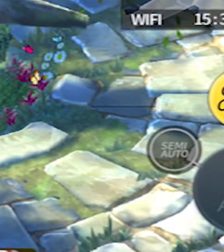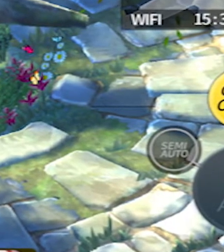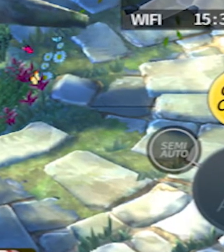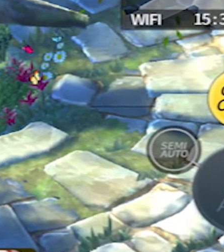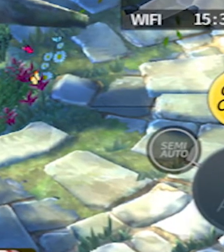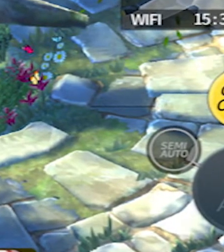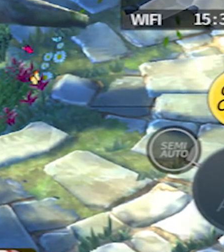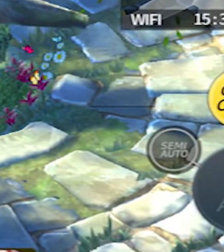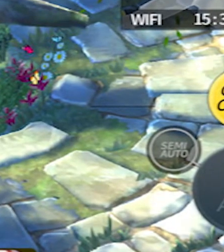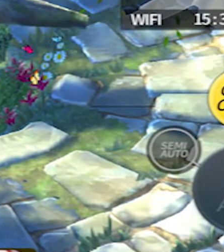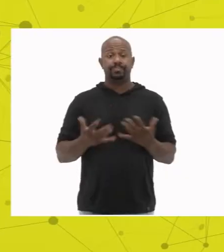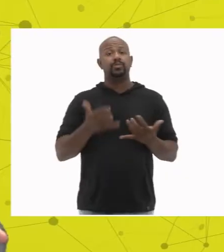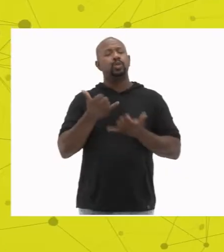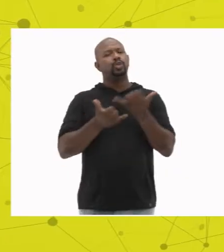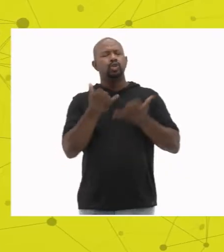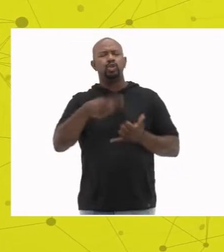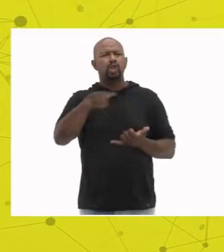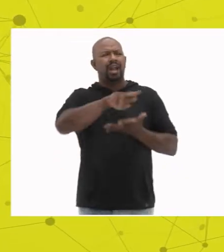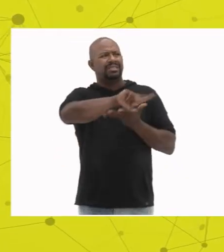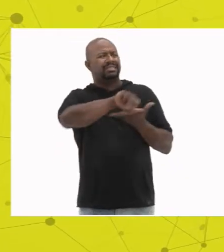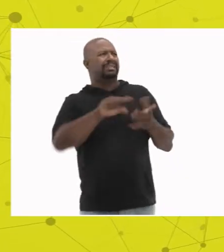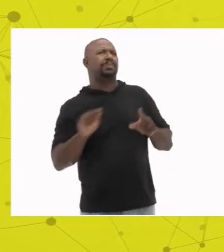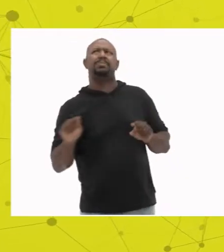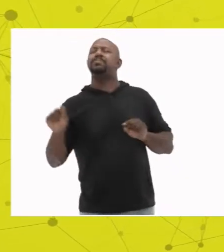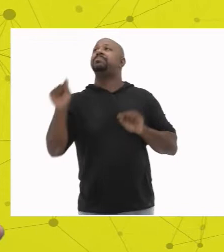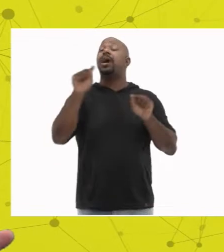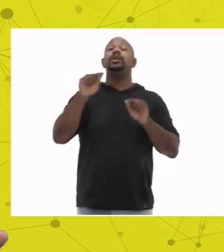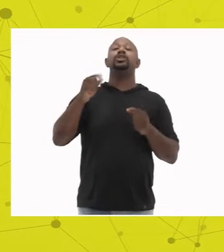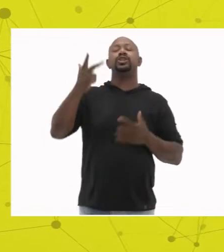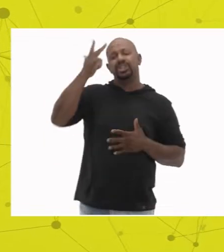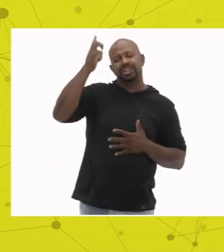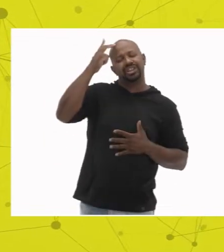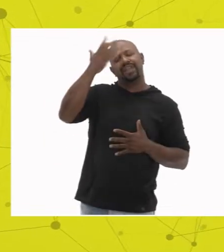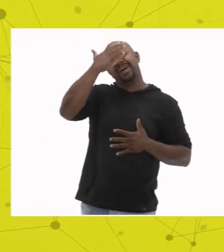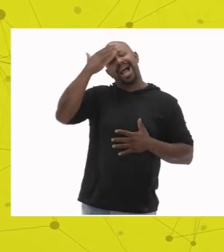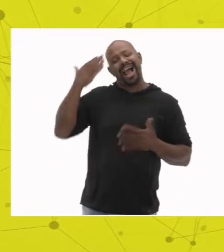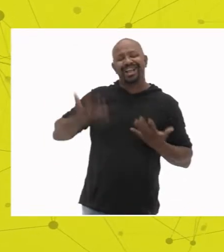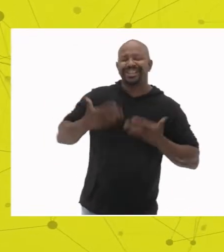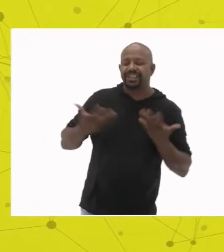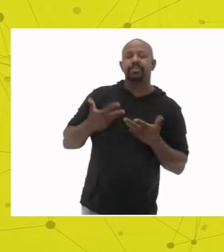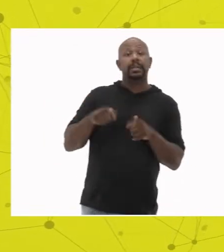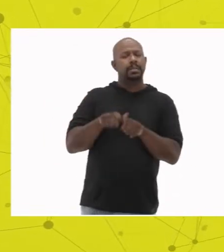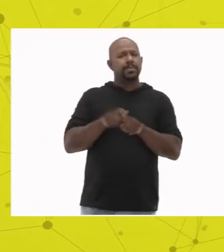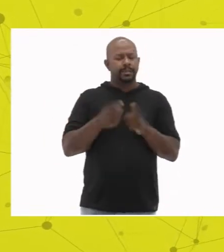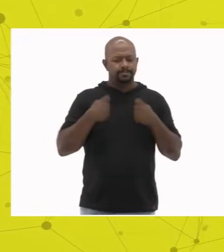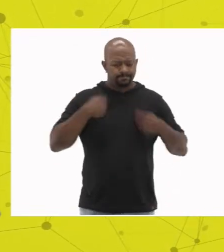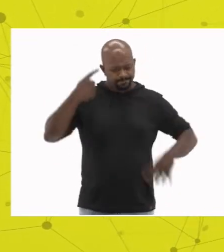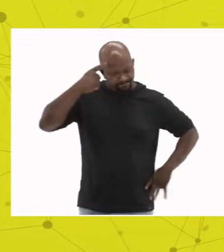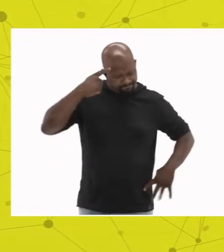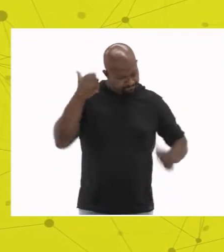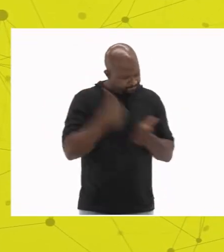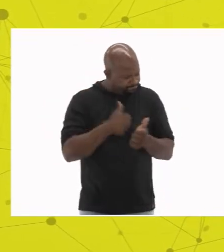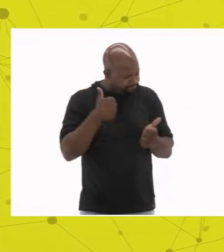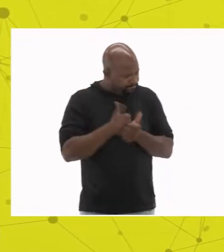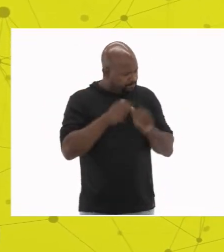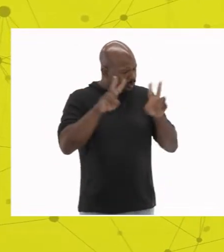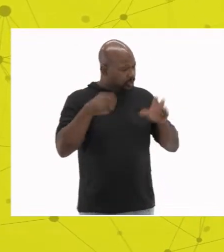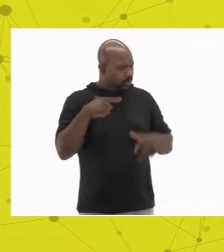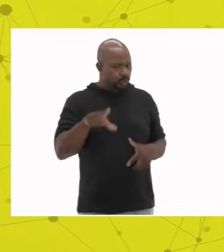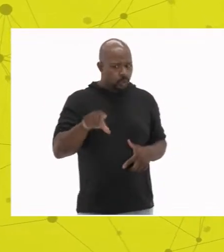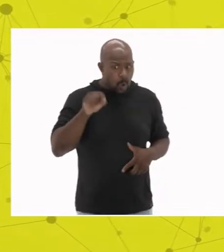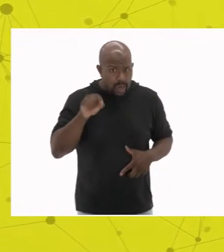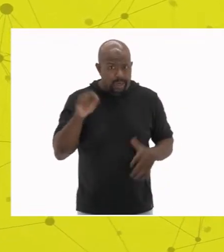em torno de uma espada fincada no chão. Os jogos estão por toda parte, não apenas divertindo, mas principalmente fazendo a gente pensar sobre as nossas